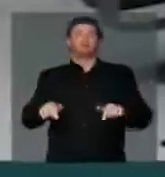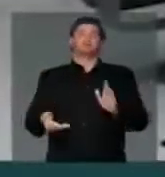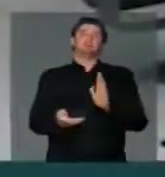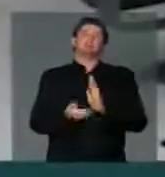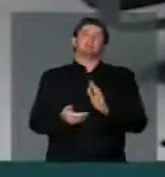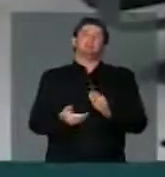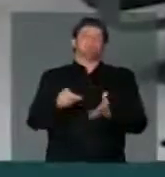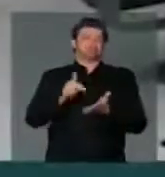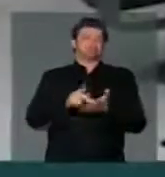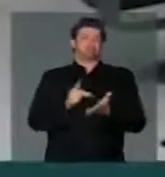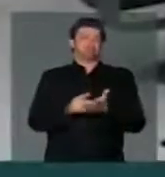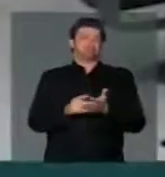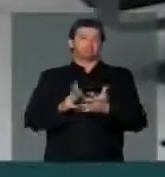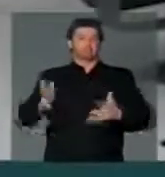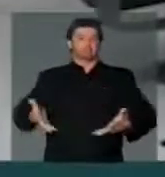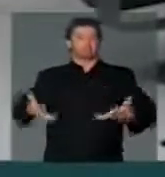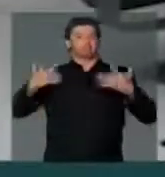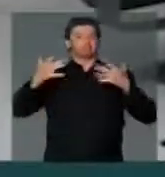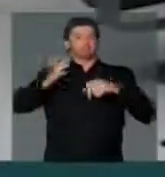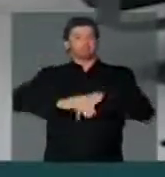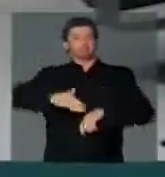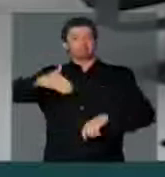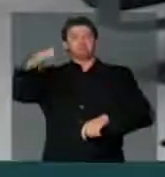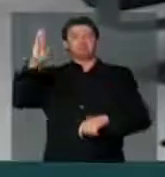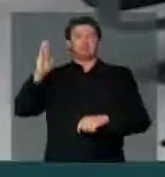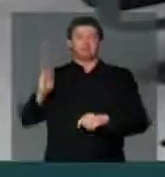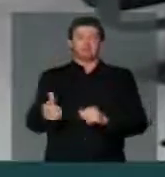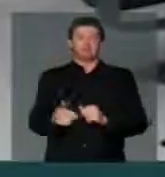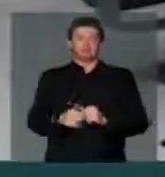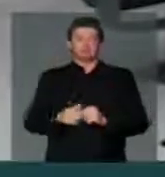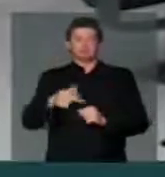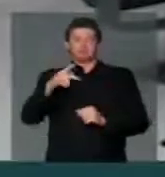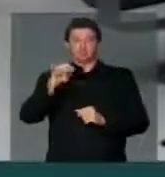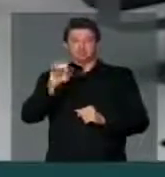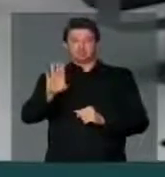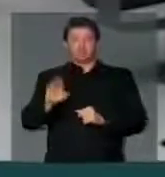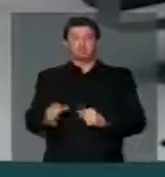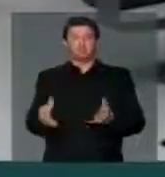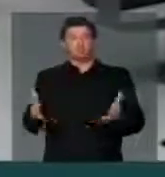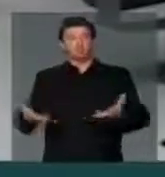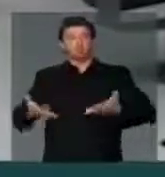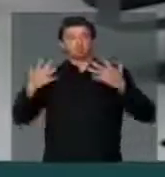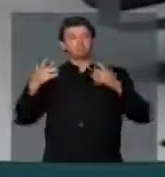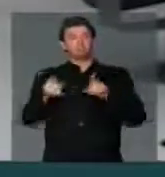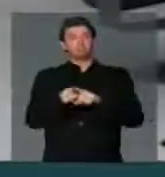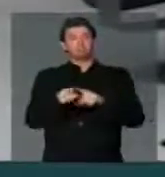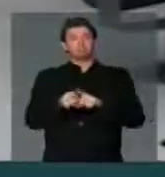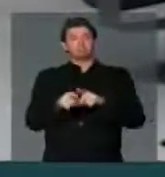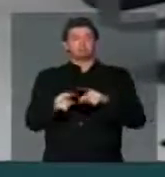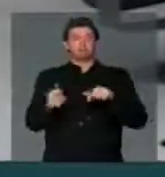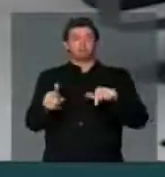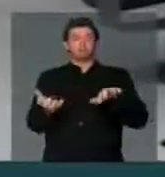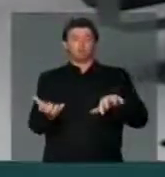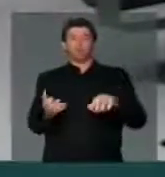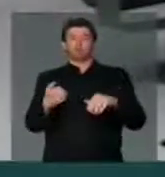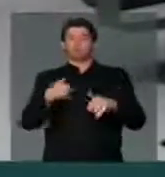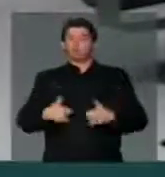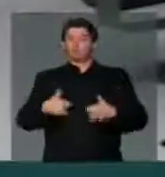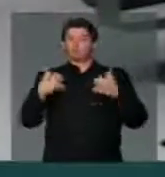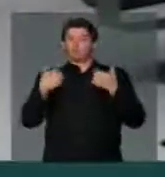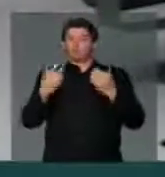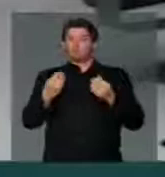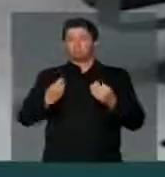Deputados realmente engrandece cada vez mais a bancada do PSDB e engrandece a casa. Então eu fico muito orgulhoso